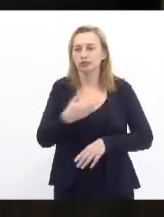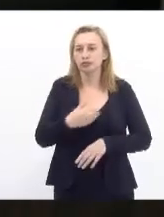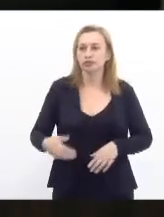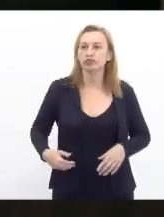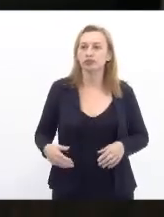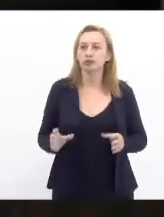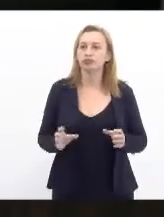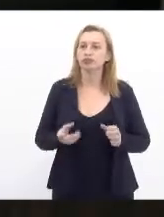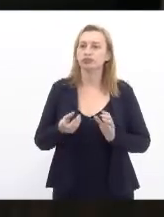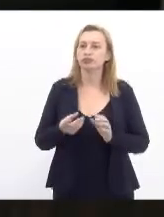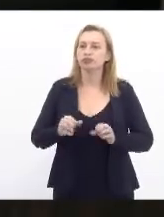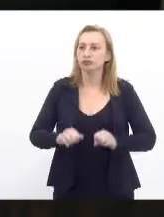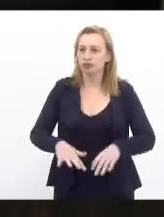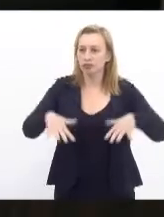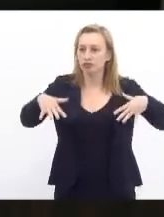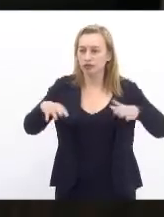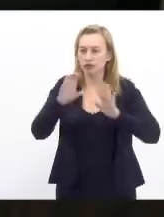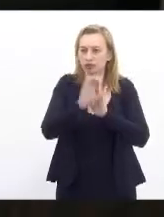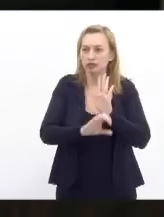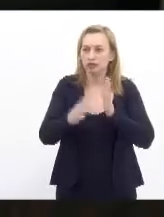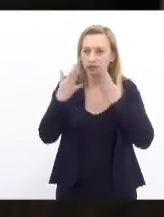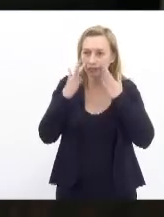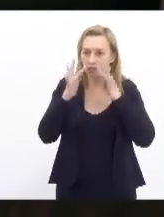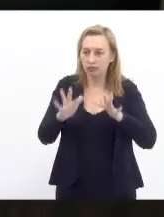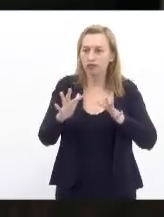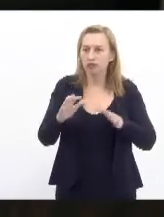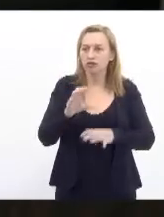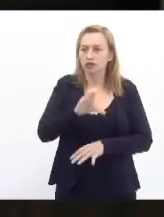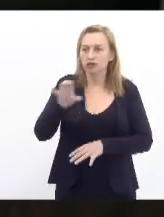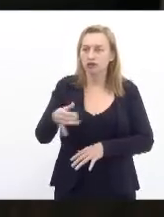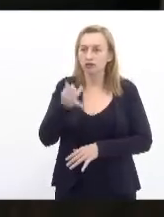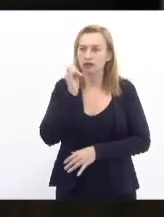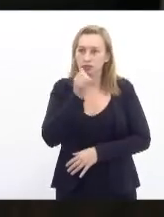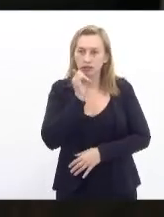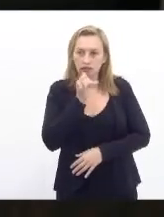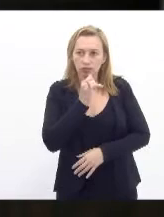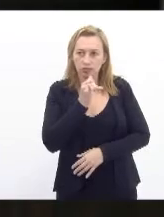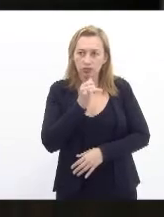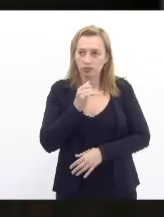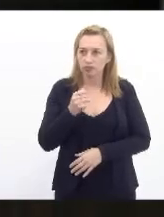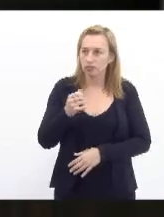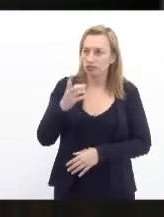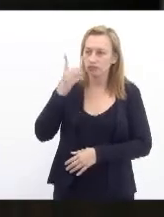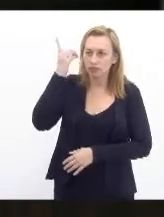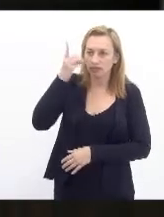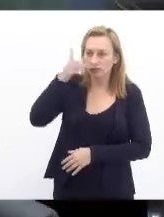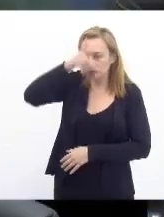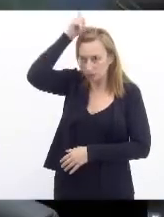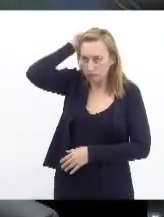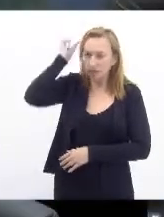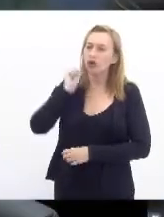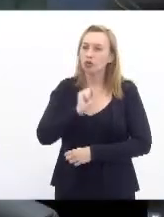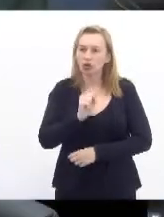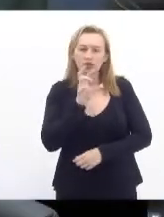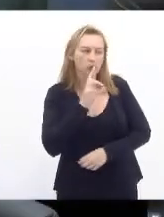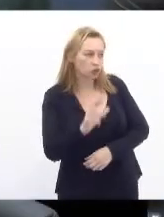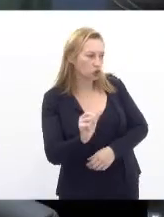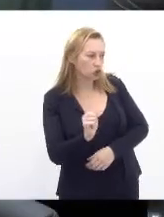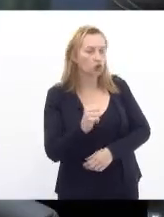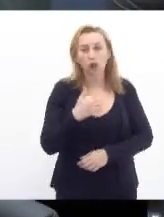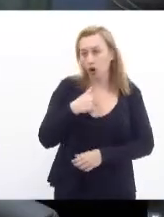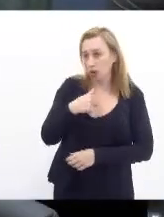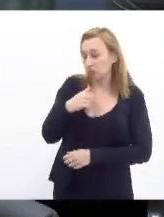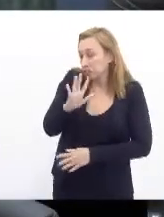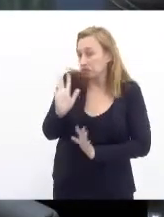às emendas de plenário. Chama a atenção do relator na CCJ. Quem vai emitir, deputado Luiz? Pode ser o Amorim, pode ser eu, tanto faz.